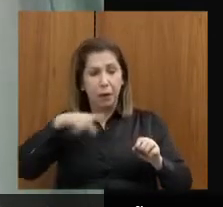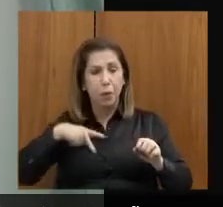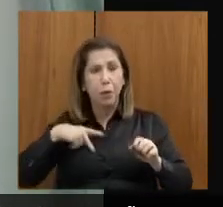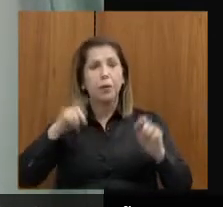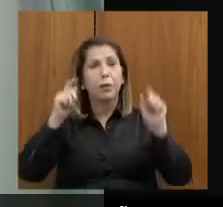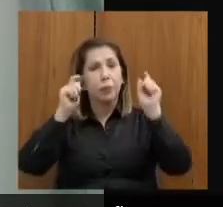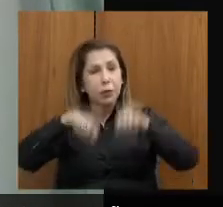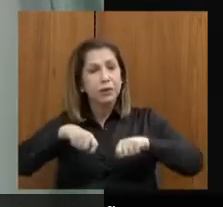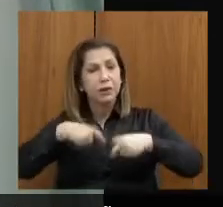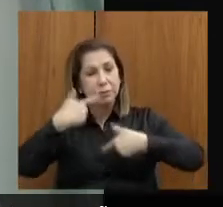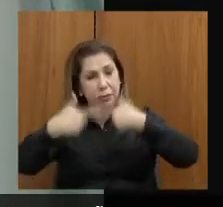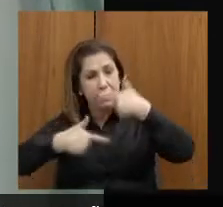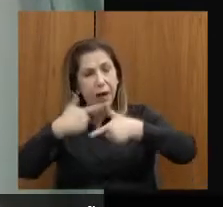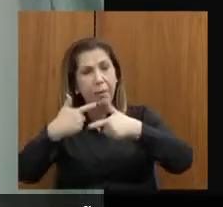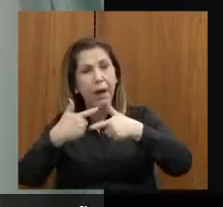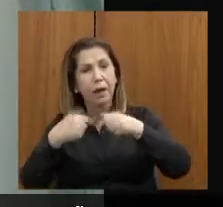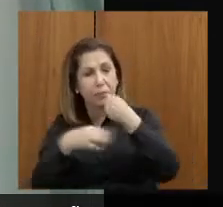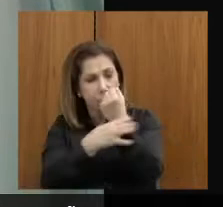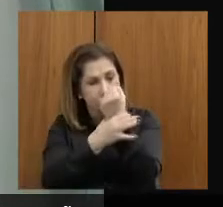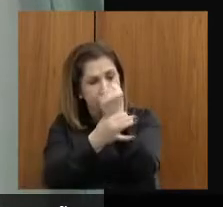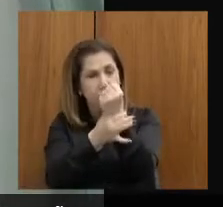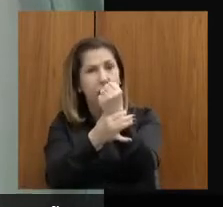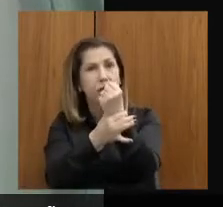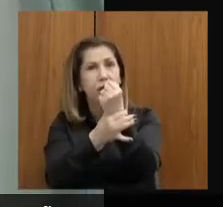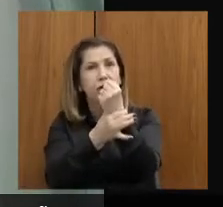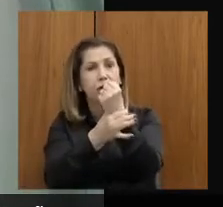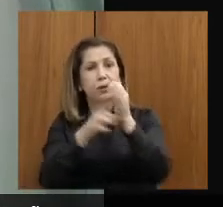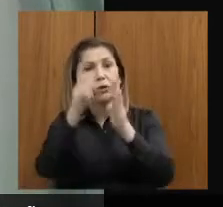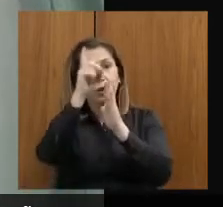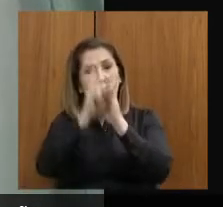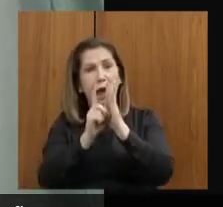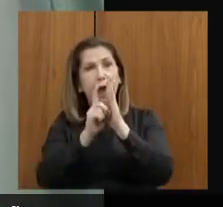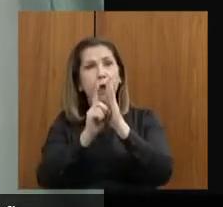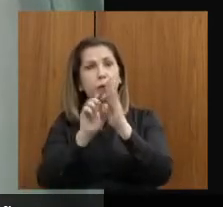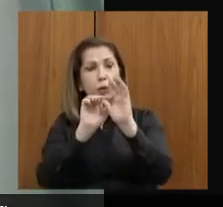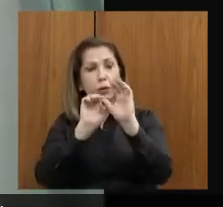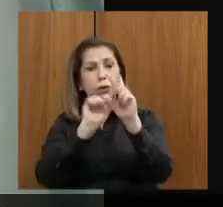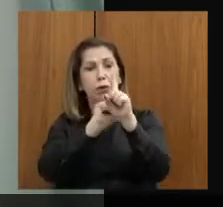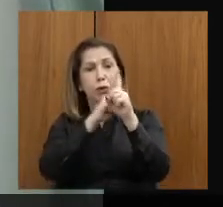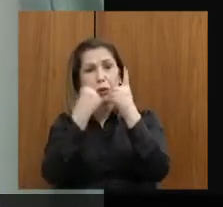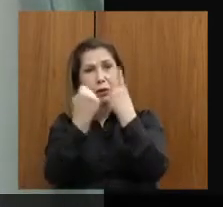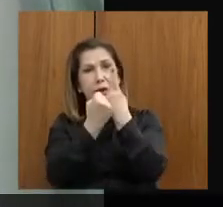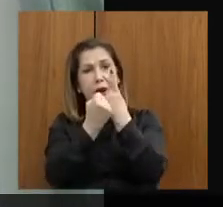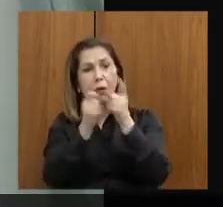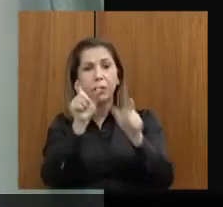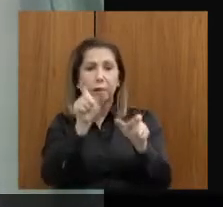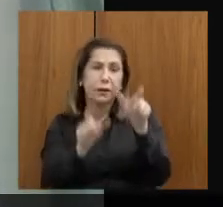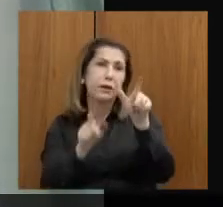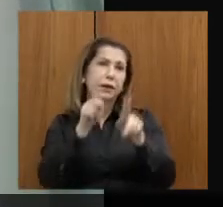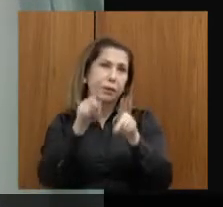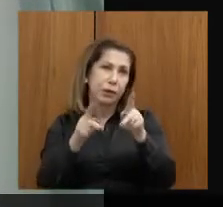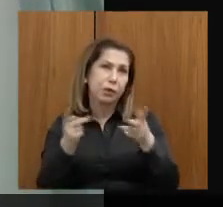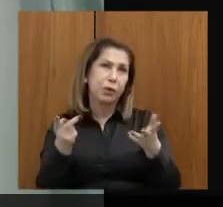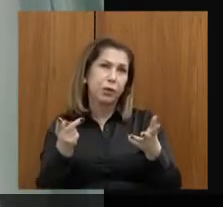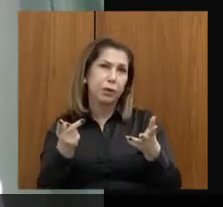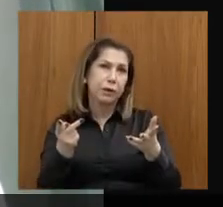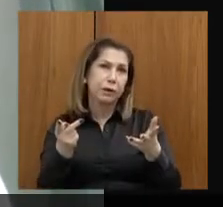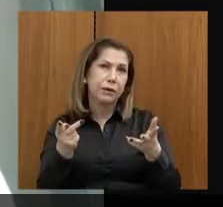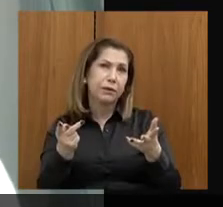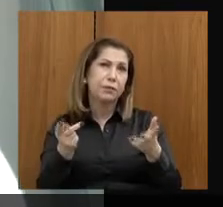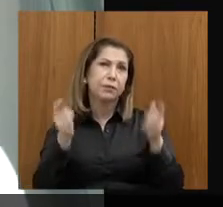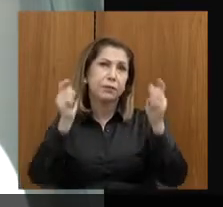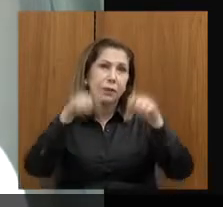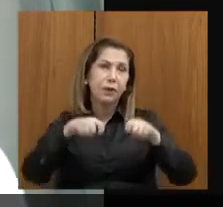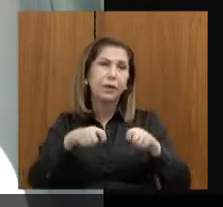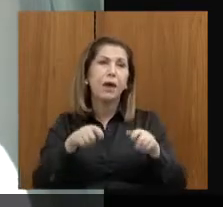possam atuar na garantia pelo menos os direitos sociais base nos dados adicionais nessa nesse tipo assim lá no tempo de cooperação